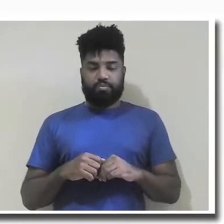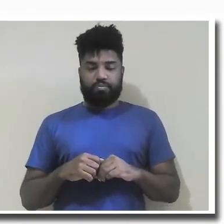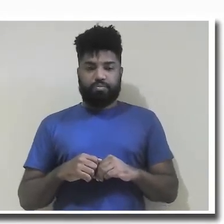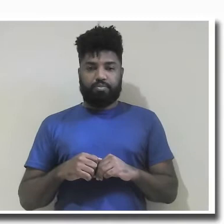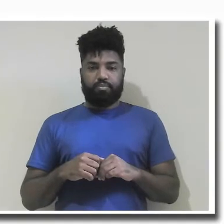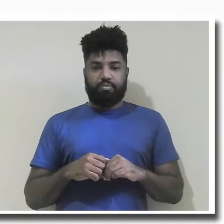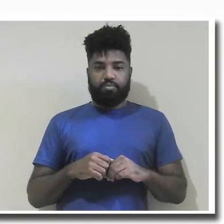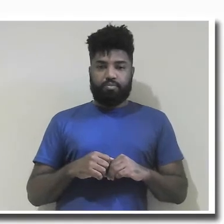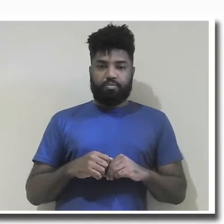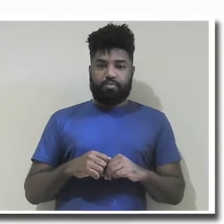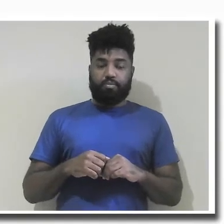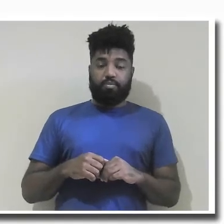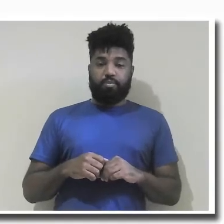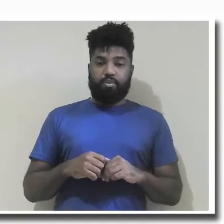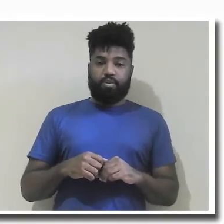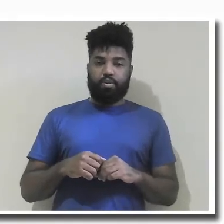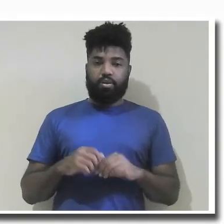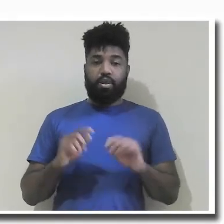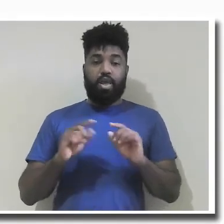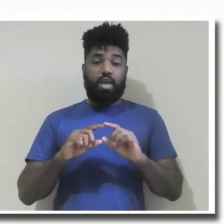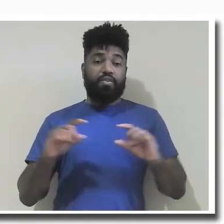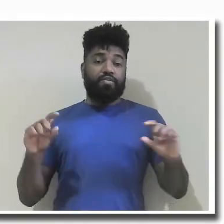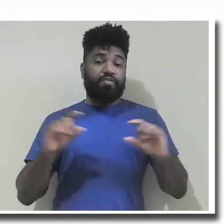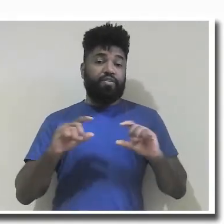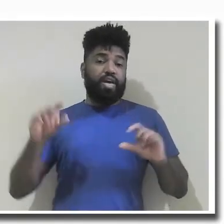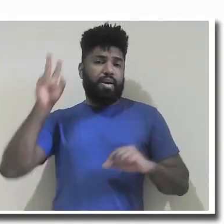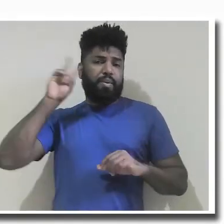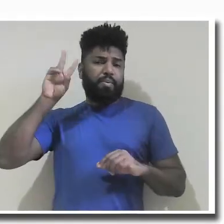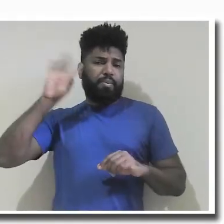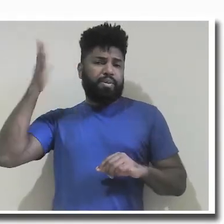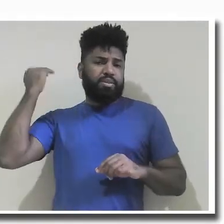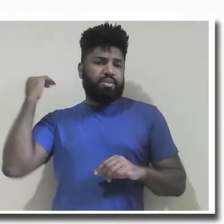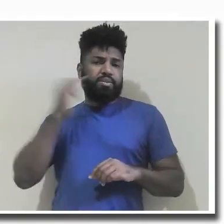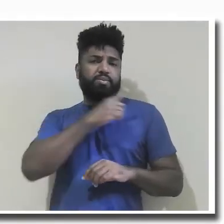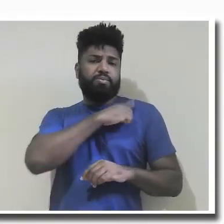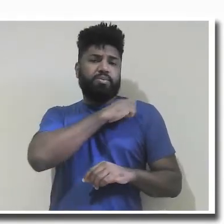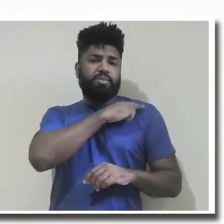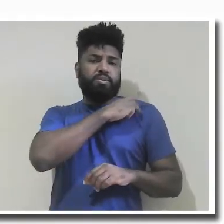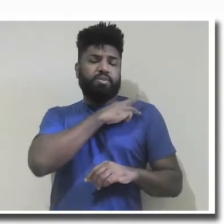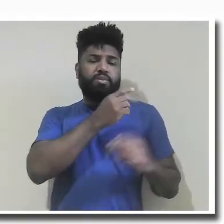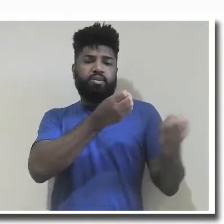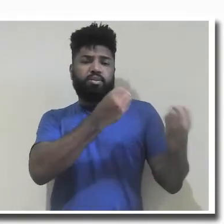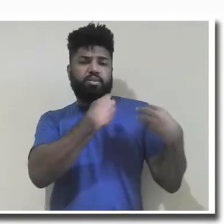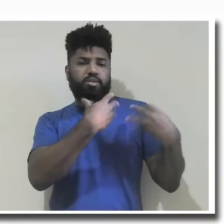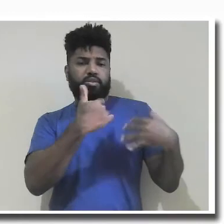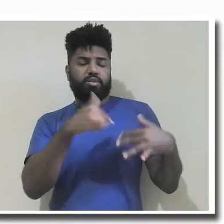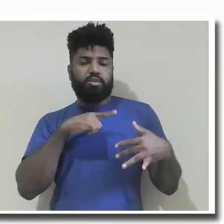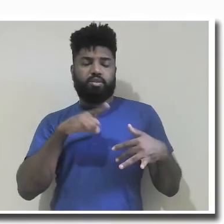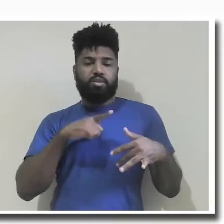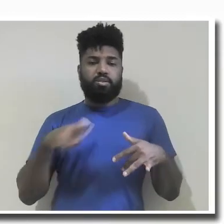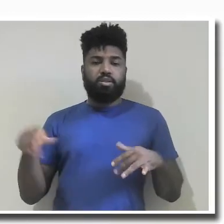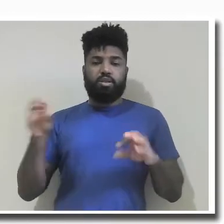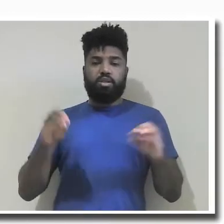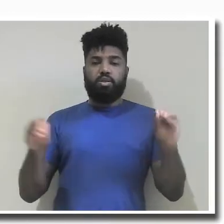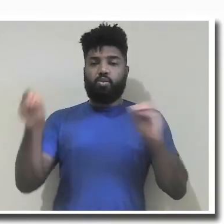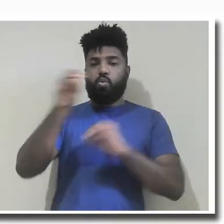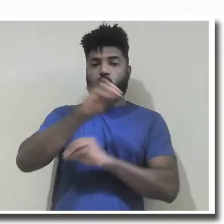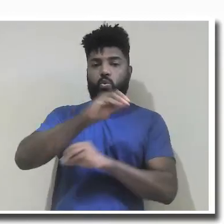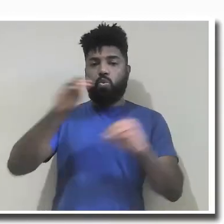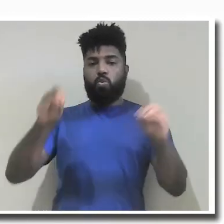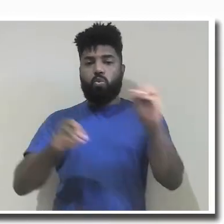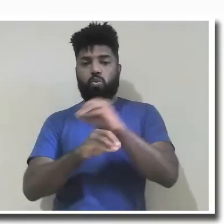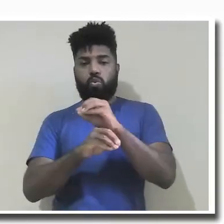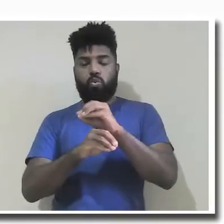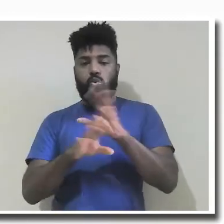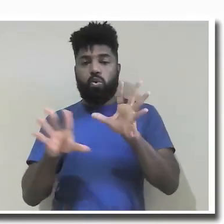É aquela frase que costumamos ouvir lá no ensino médio. A ordem dos fatores não altera